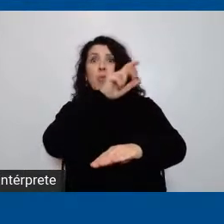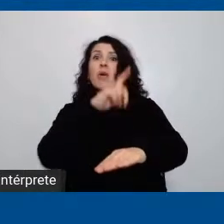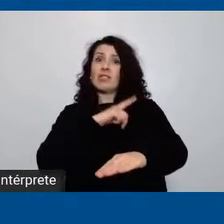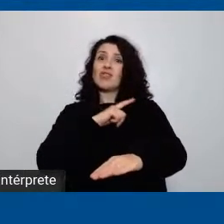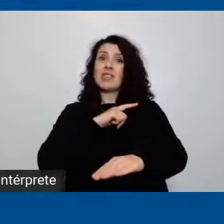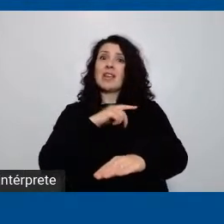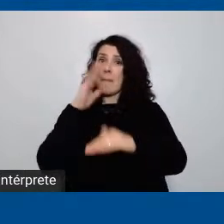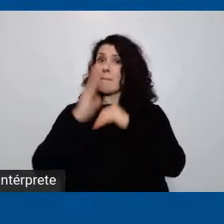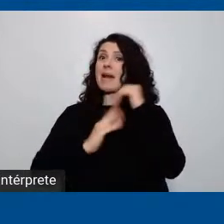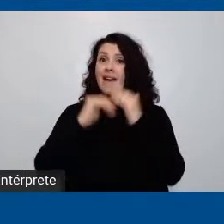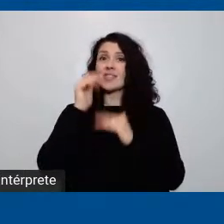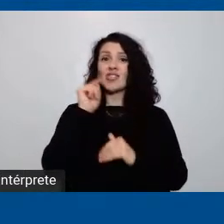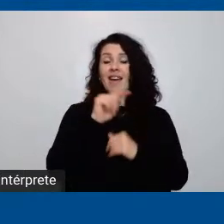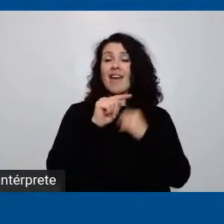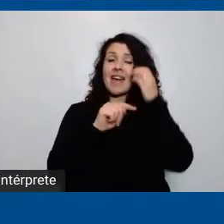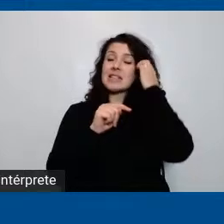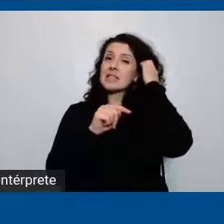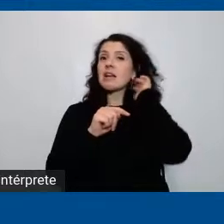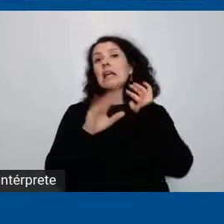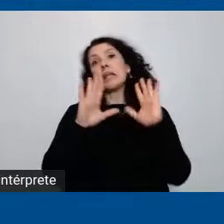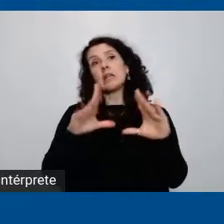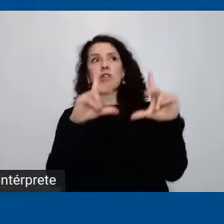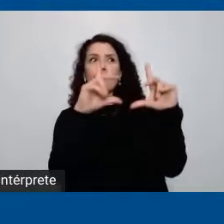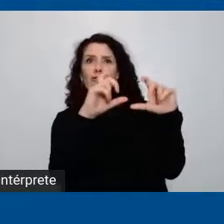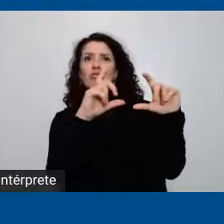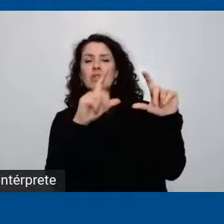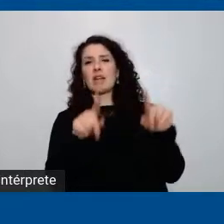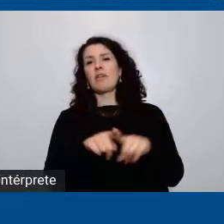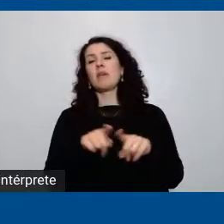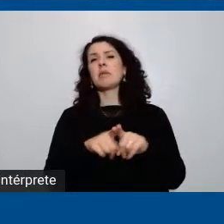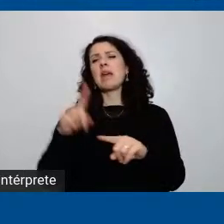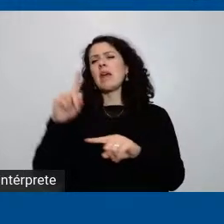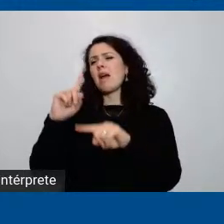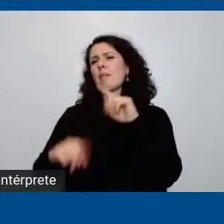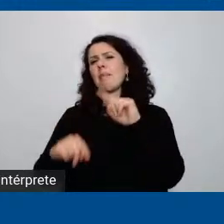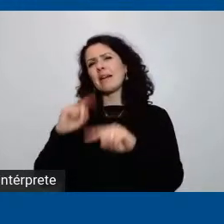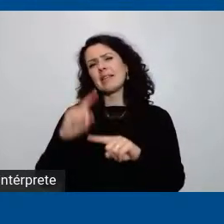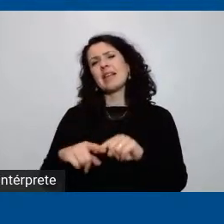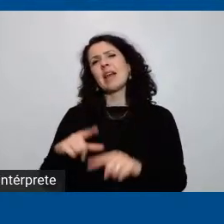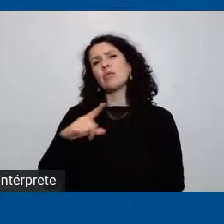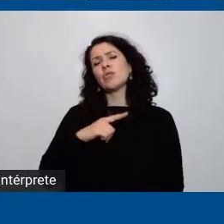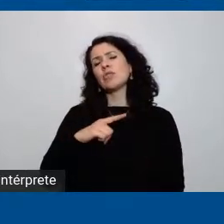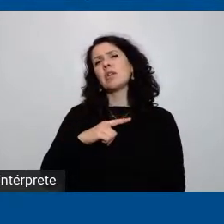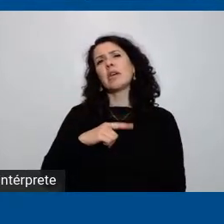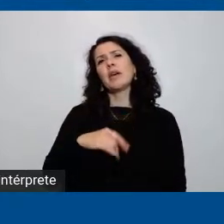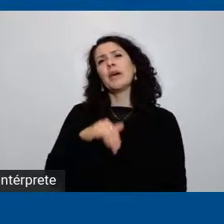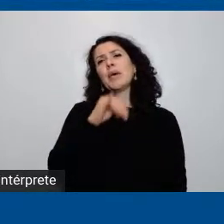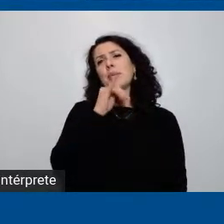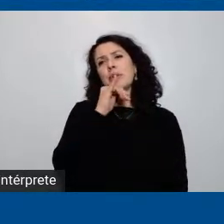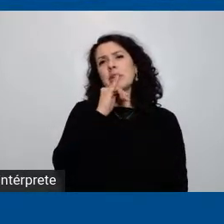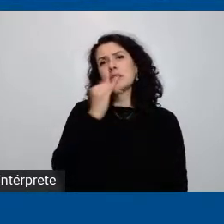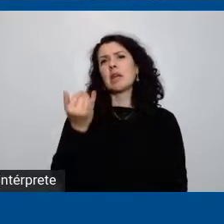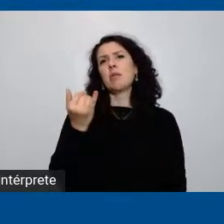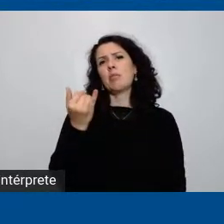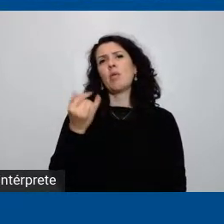material interessante também, que tem um certo clima, L'Artigue, feito pelo pai